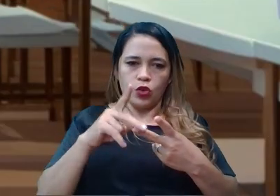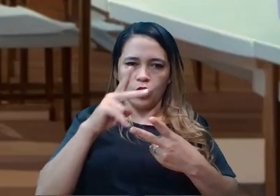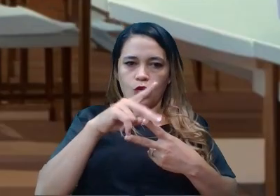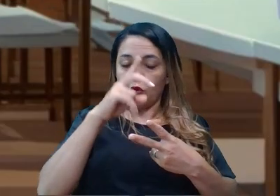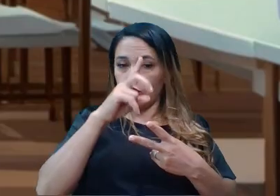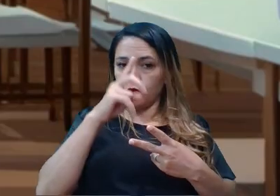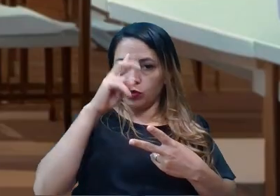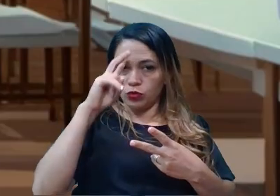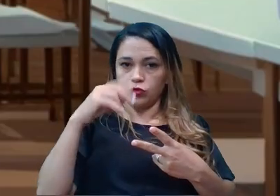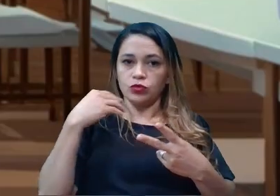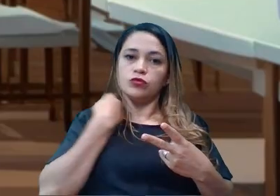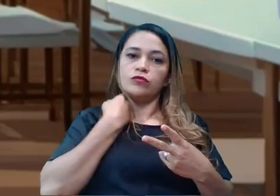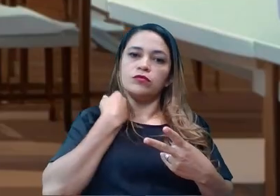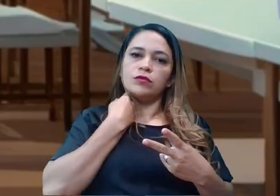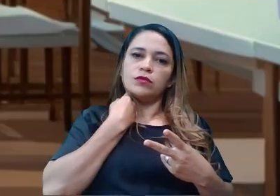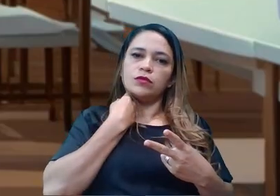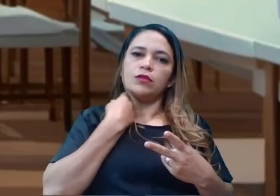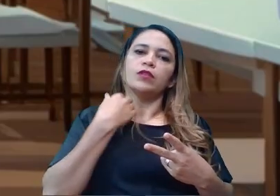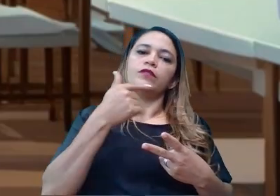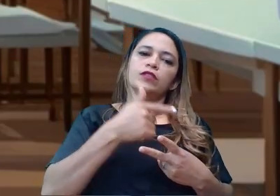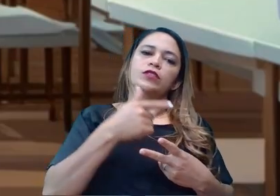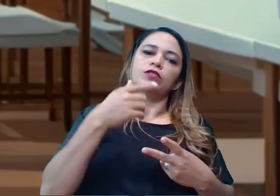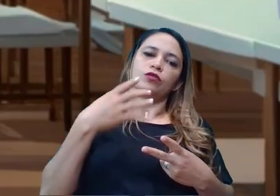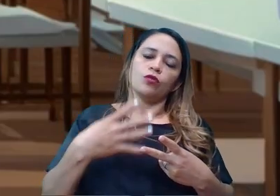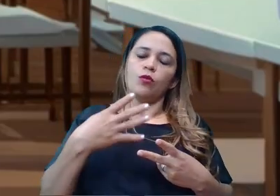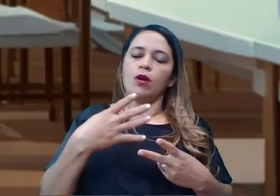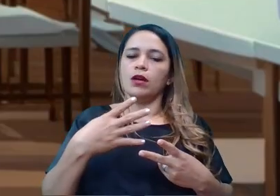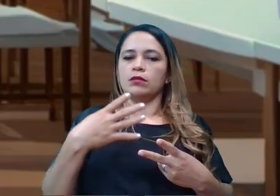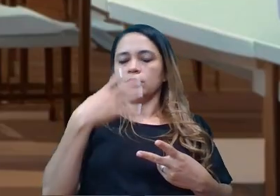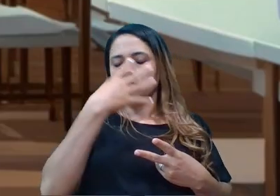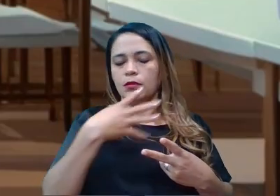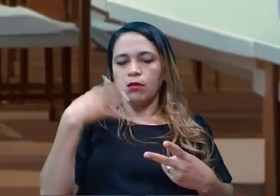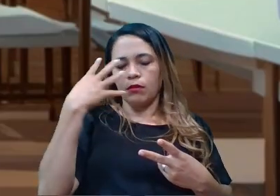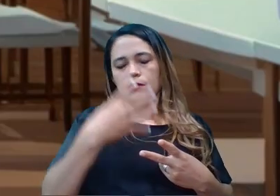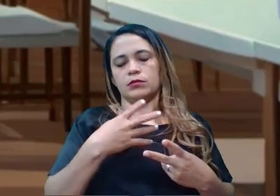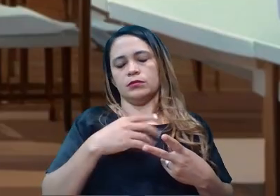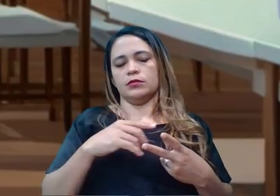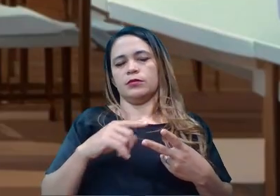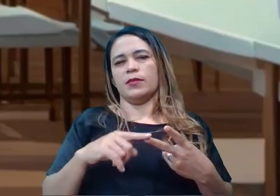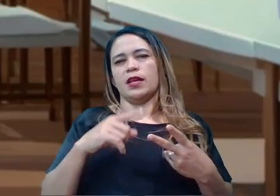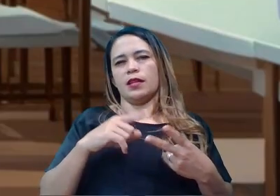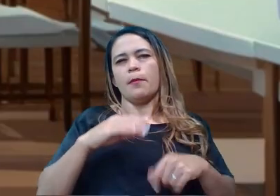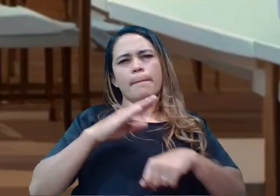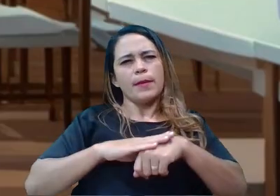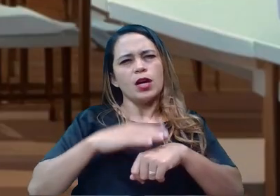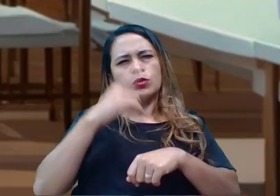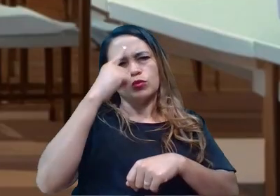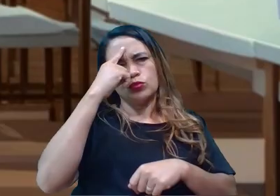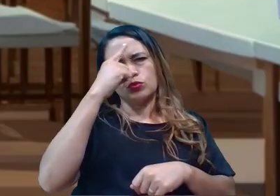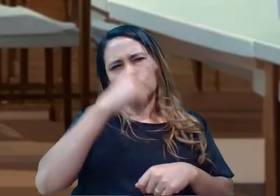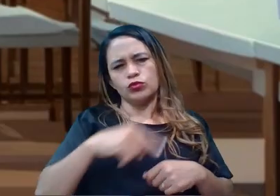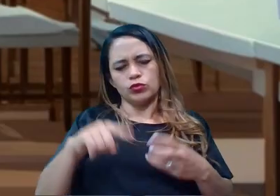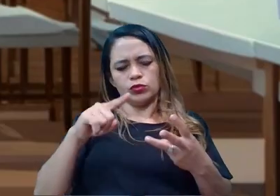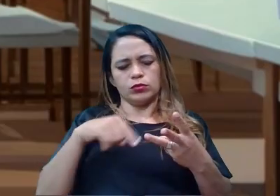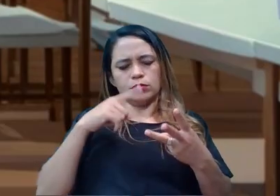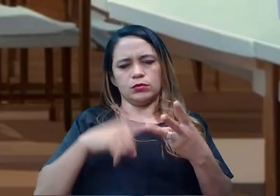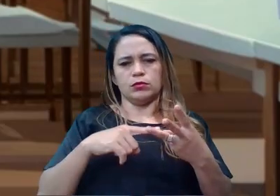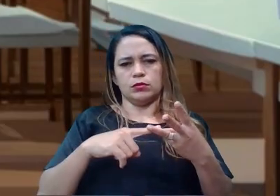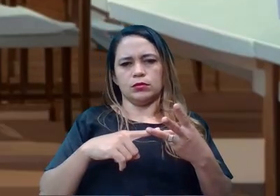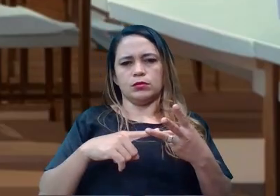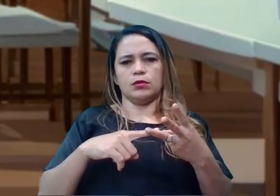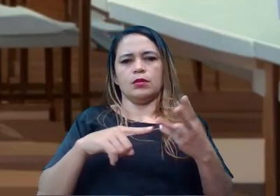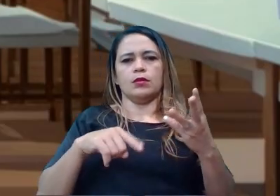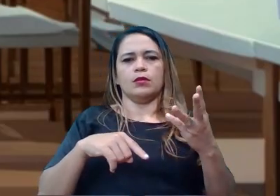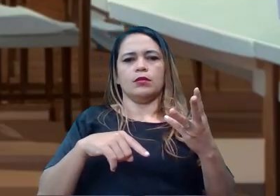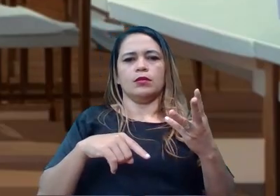febre, mas no intervalo de 24 horas. De repente, eu tenho mais um dia, é o terceiro dia, e de